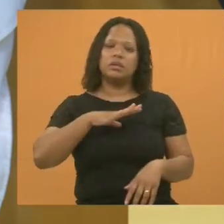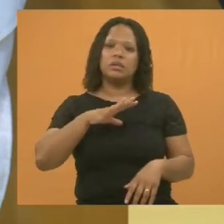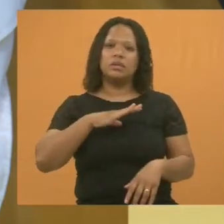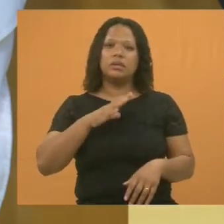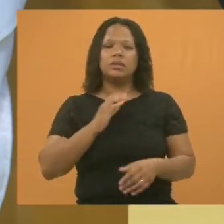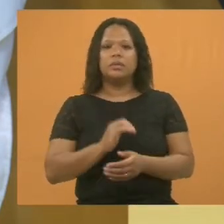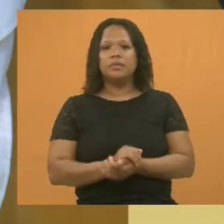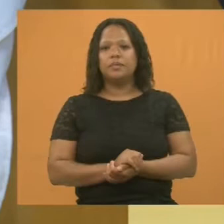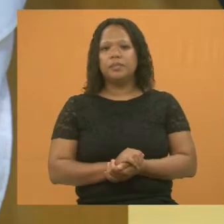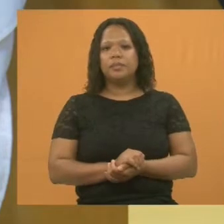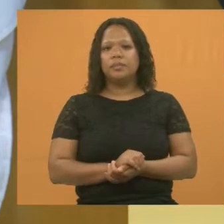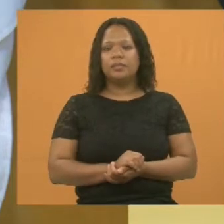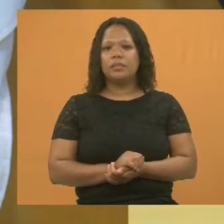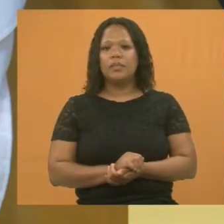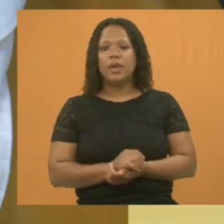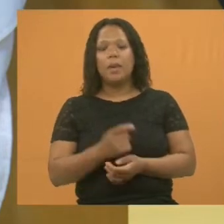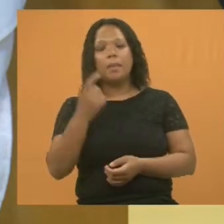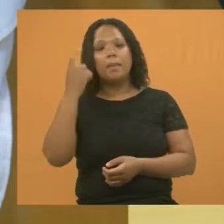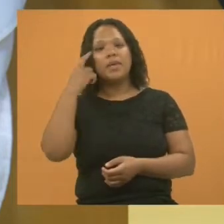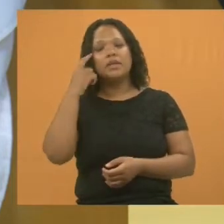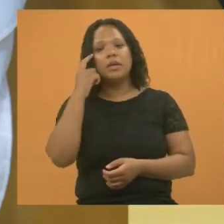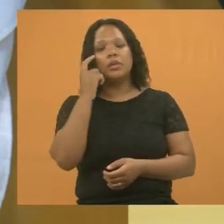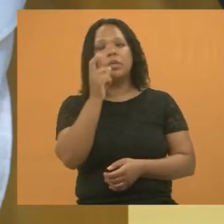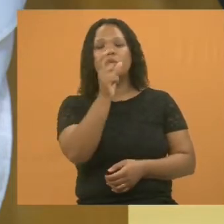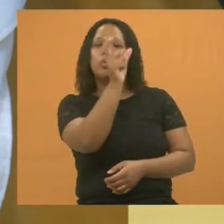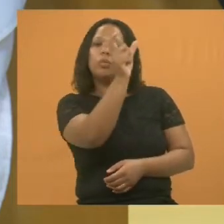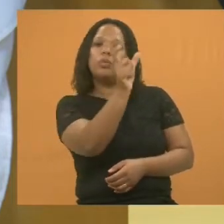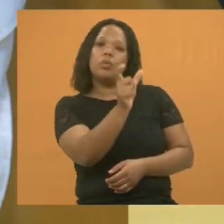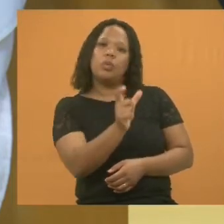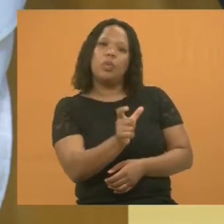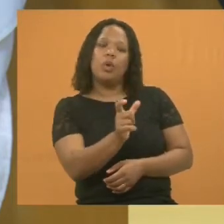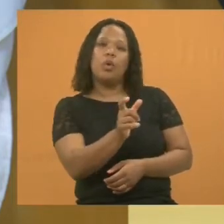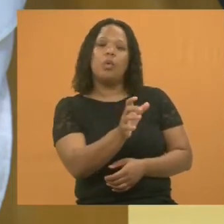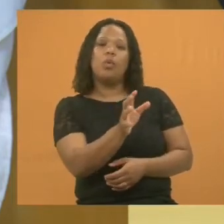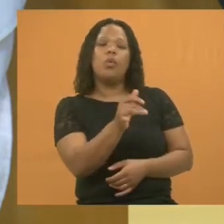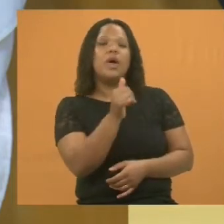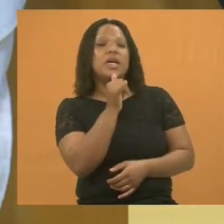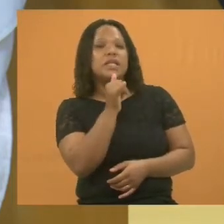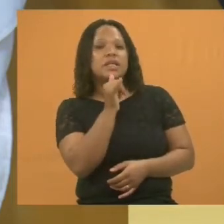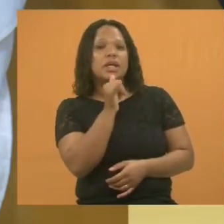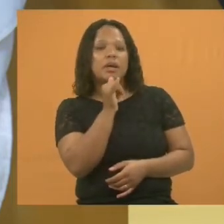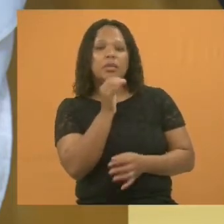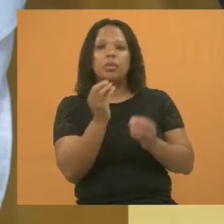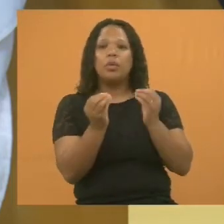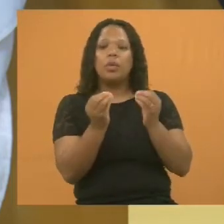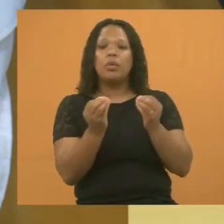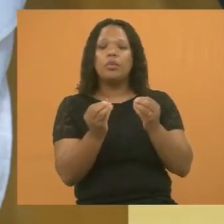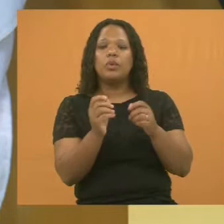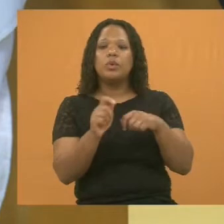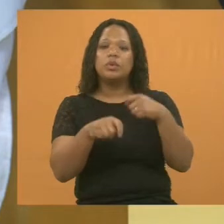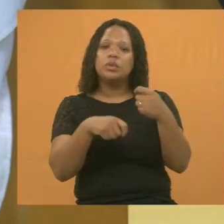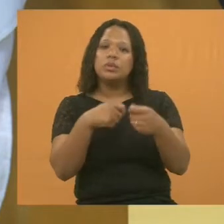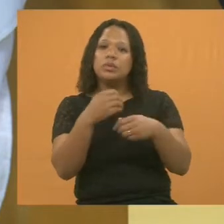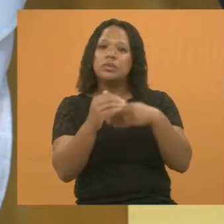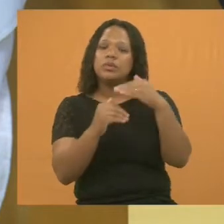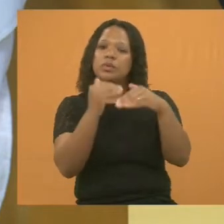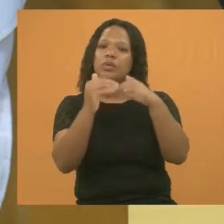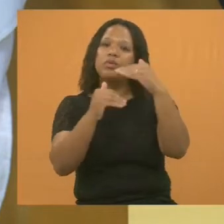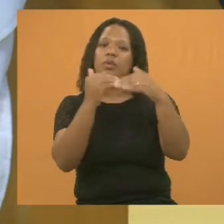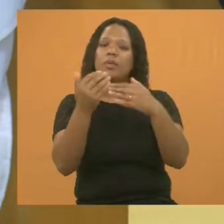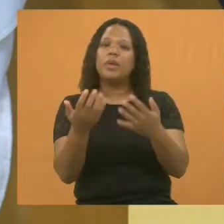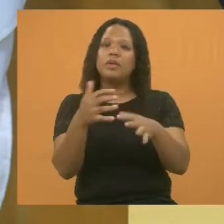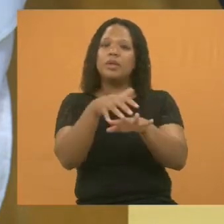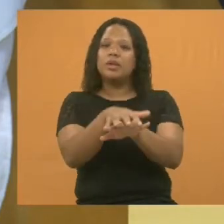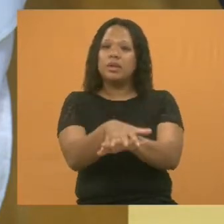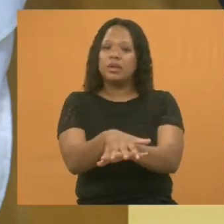Procurei, assim, encontrar um modelo que mostrasse um sistema de desenvolvimento integrado,